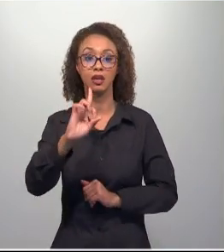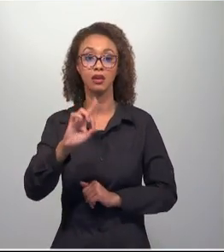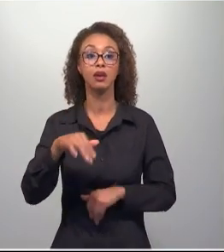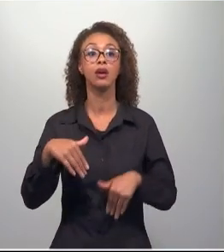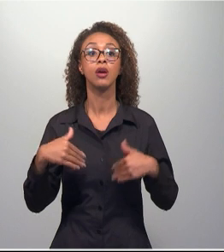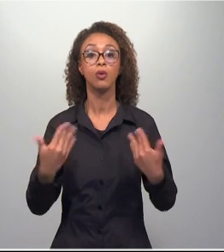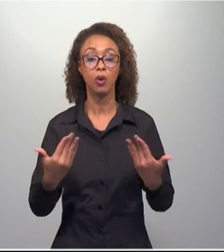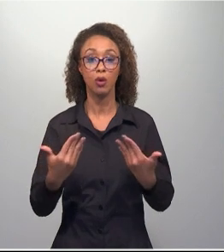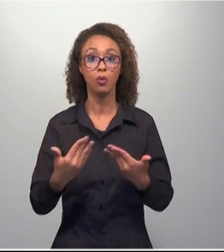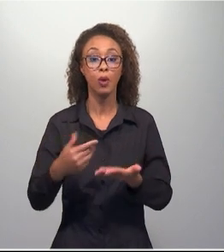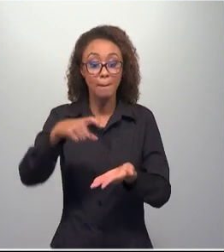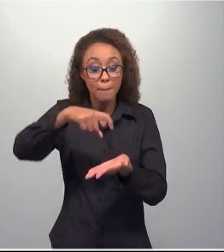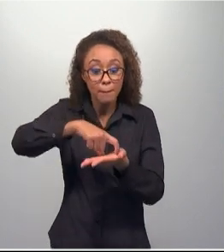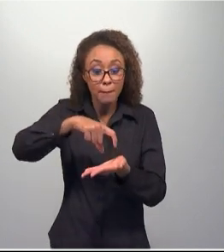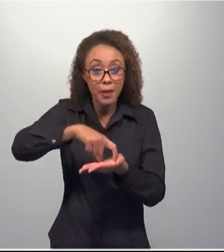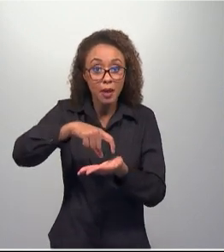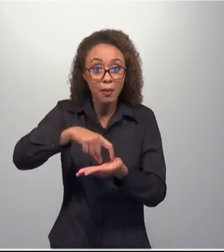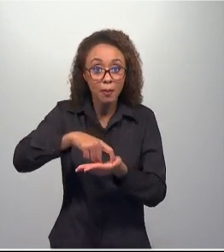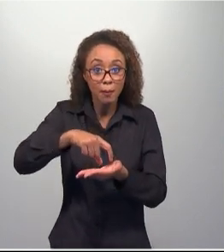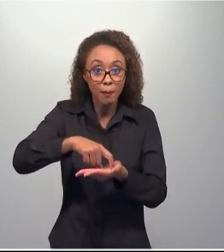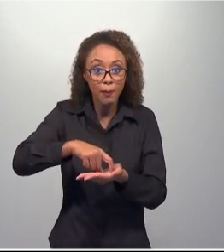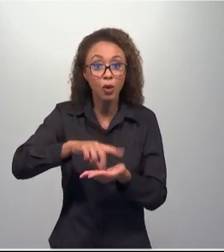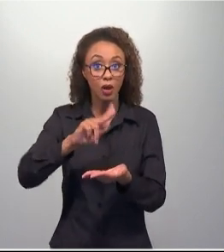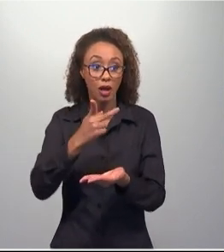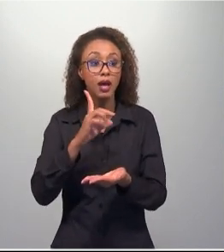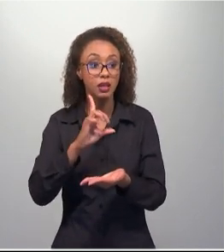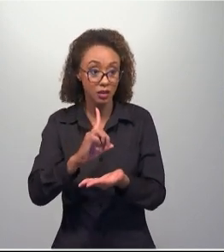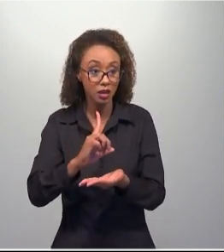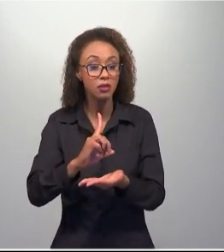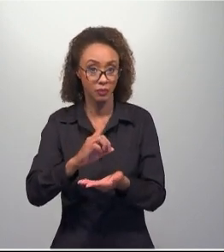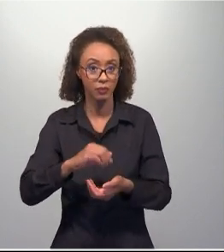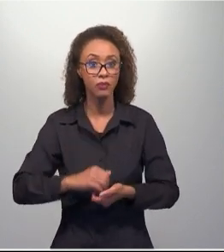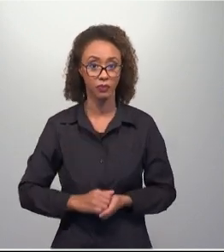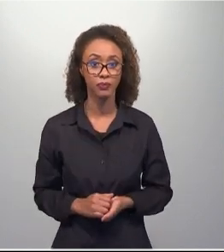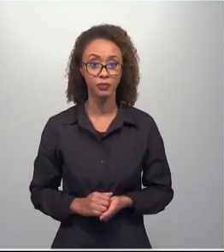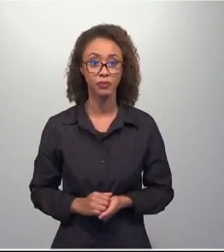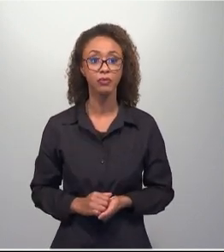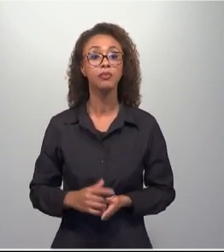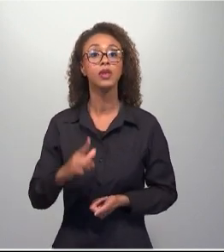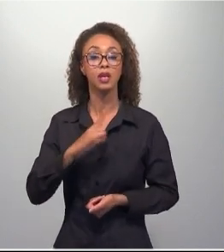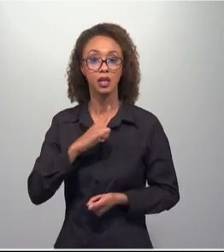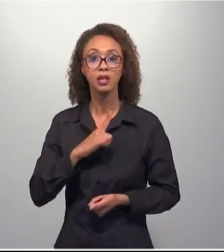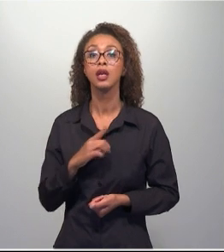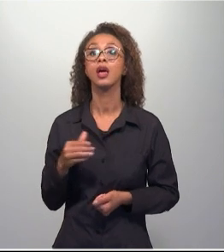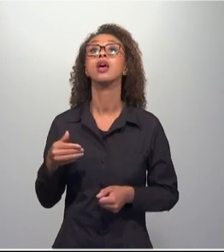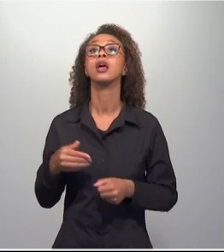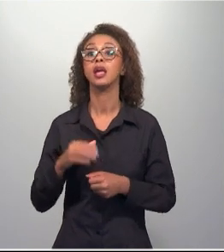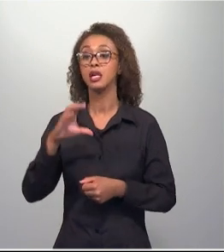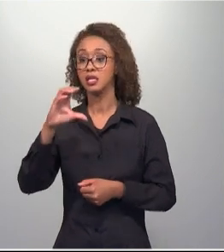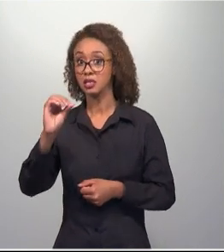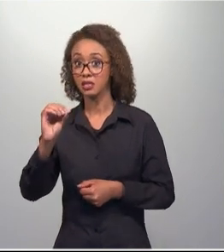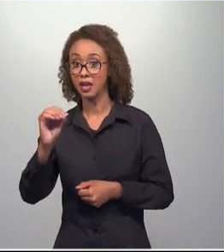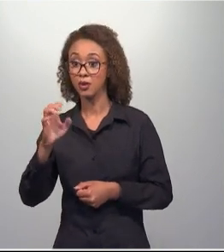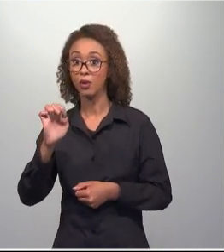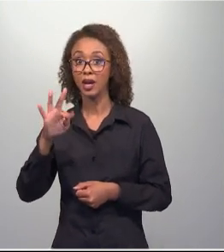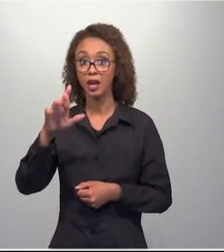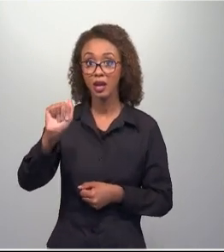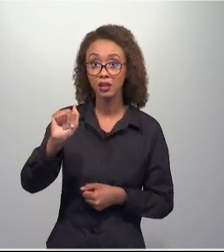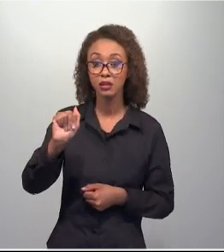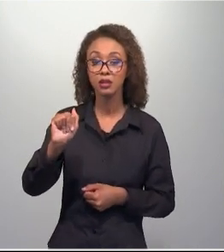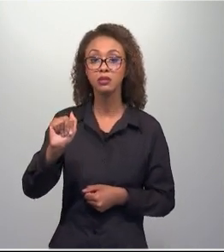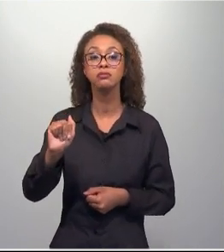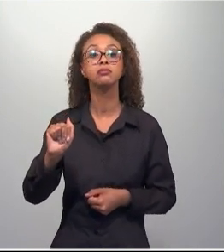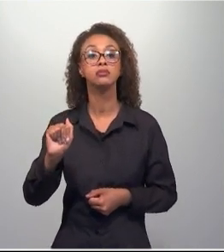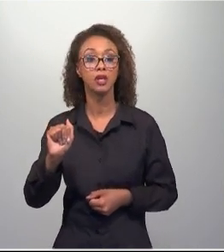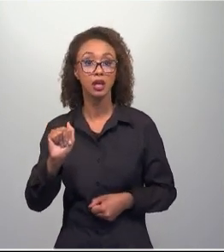básica de memória então a partir daqui entrou 001 saiu um fica armazenado então e aqui